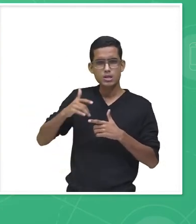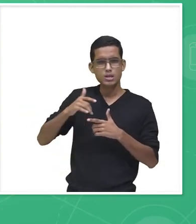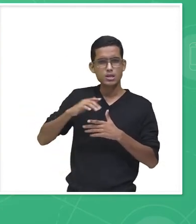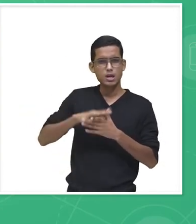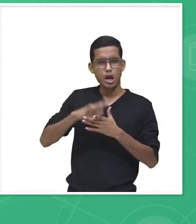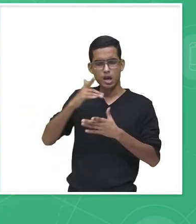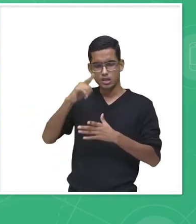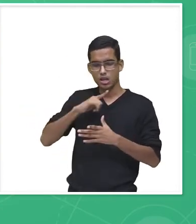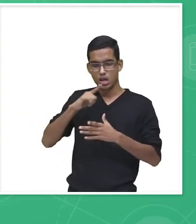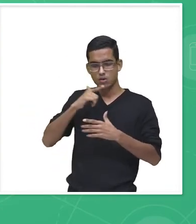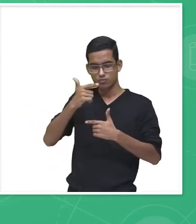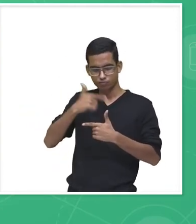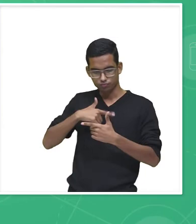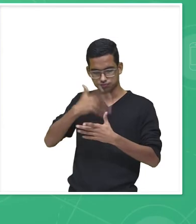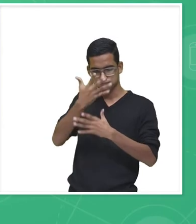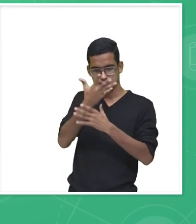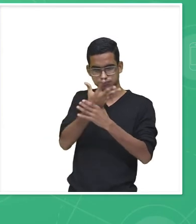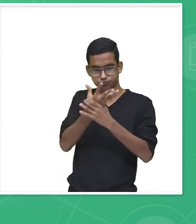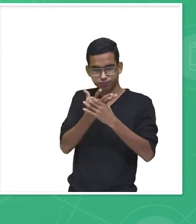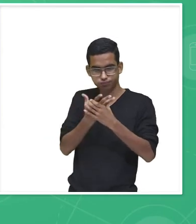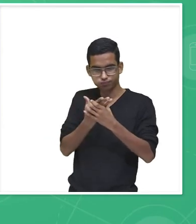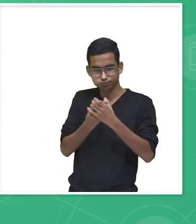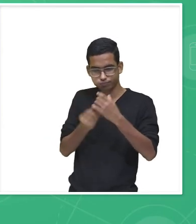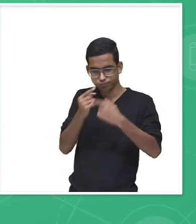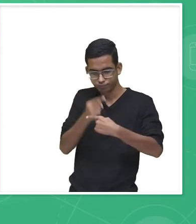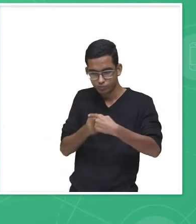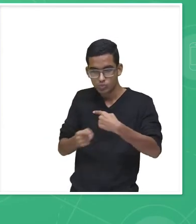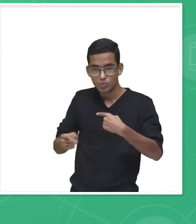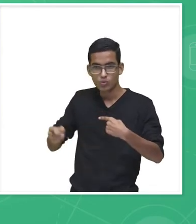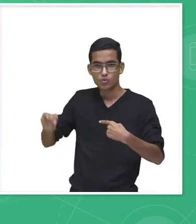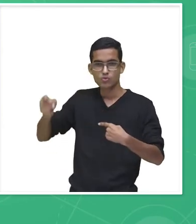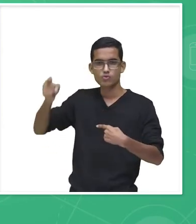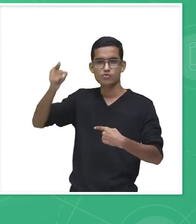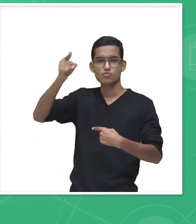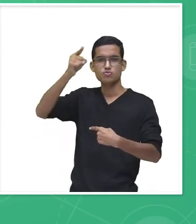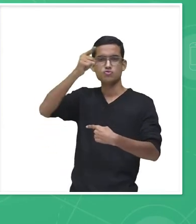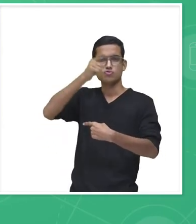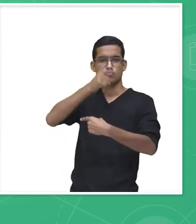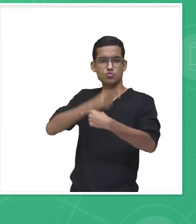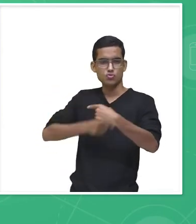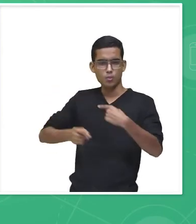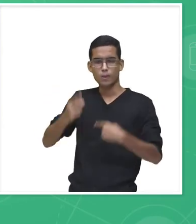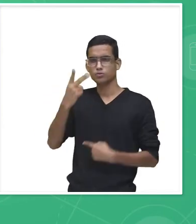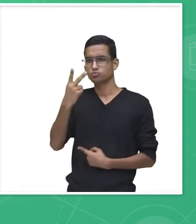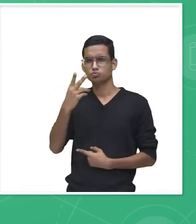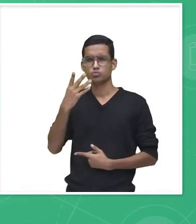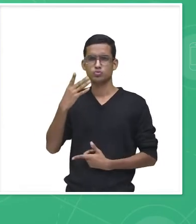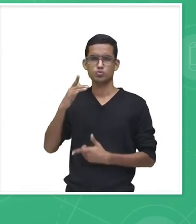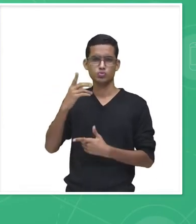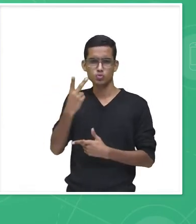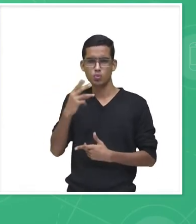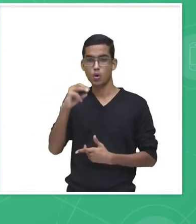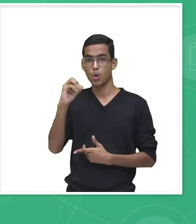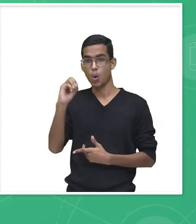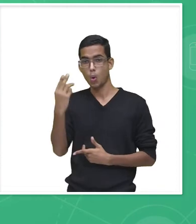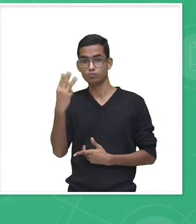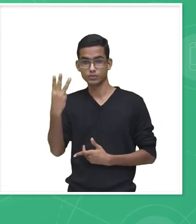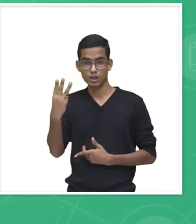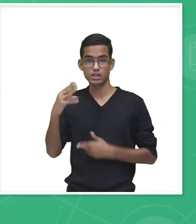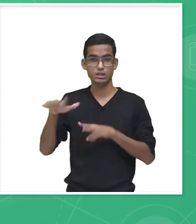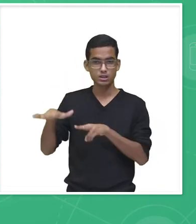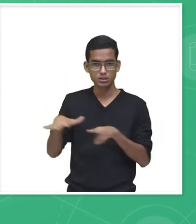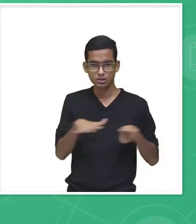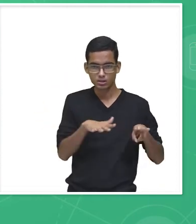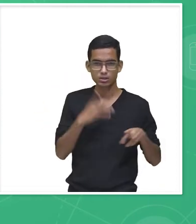necessária a realização de hemodiálise geralmente é feito de duas a três vezes na semana porque ela não está formando urina